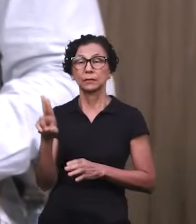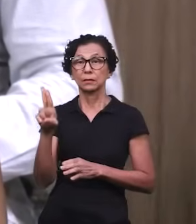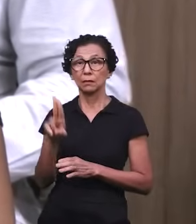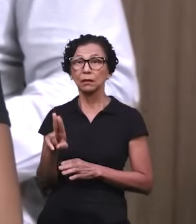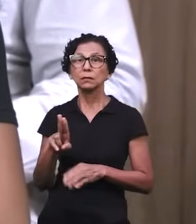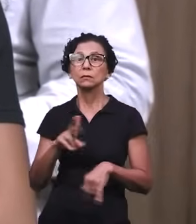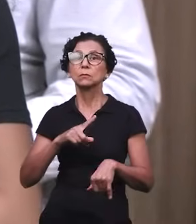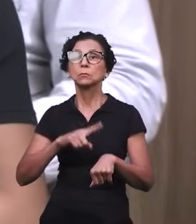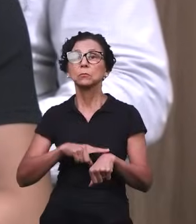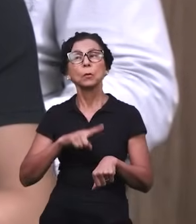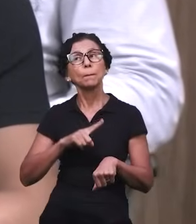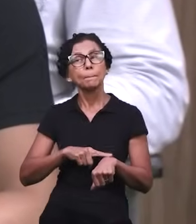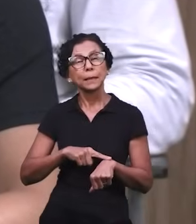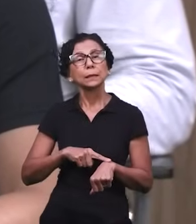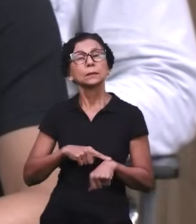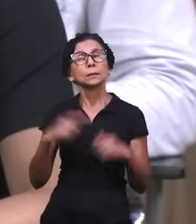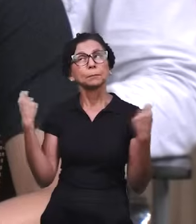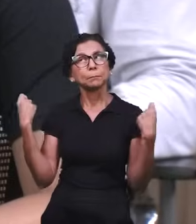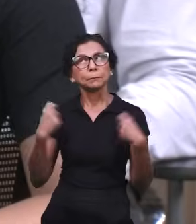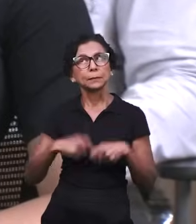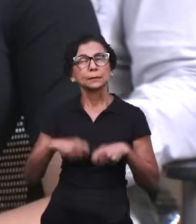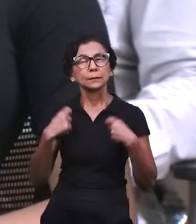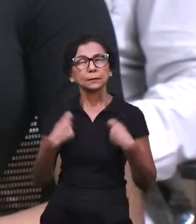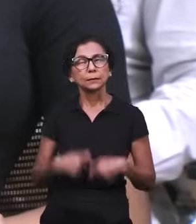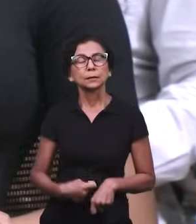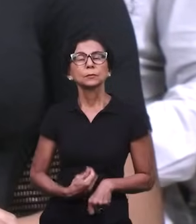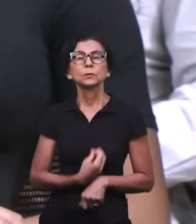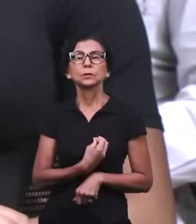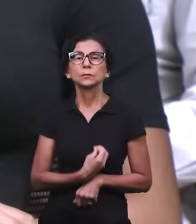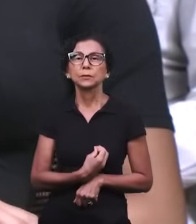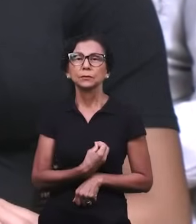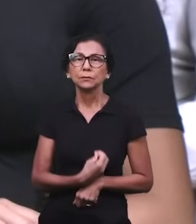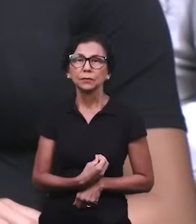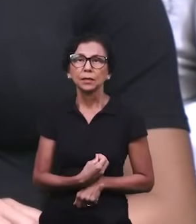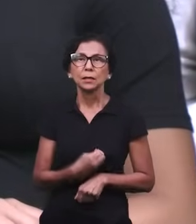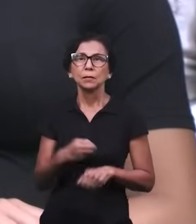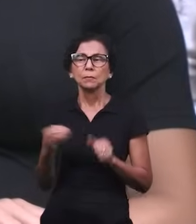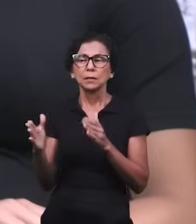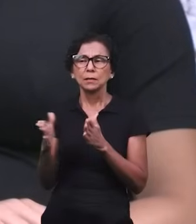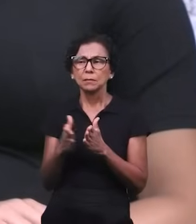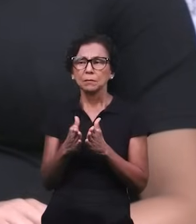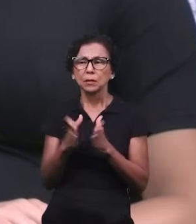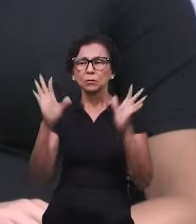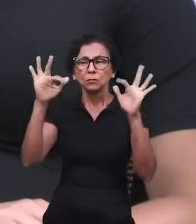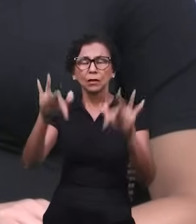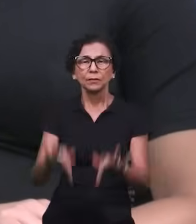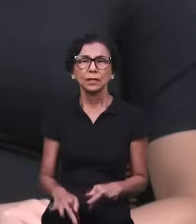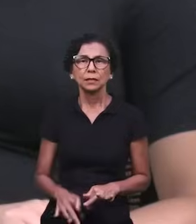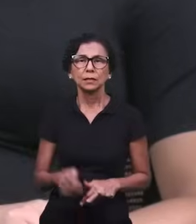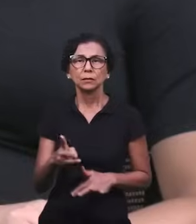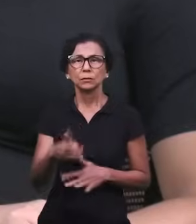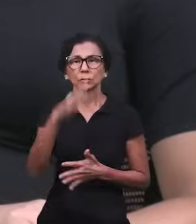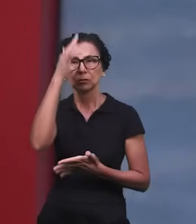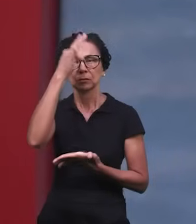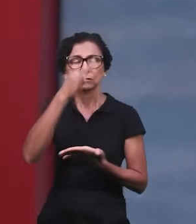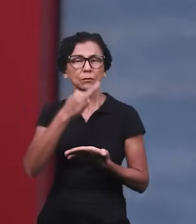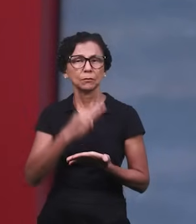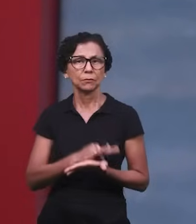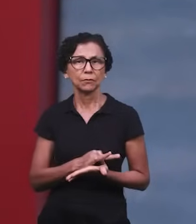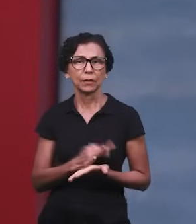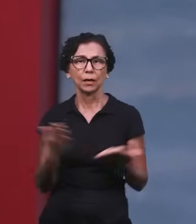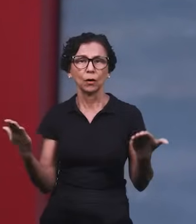deveríamos enfrentar e para saber se nós terminaríamos esse período com a fé,